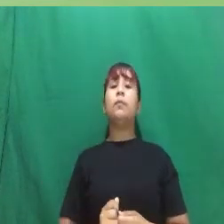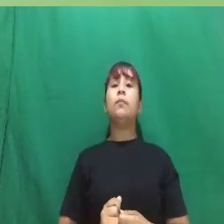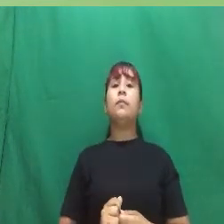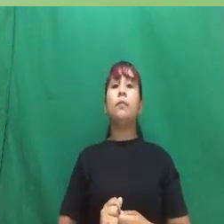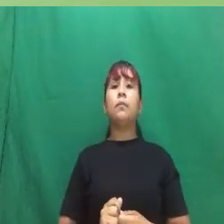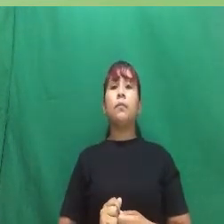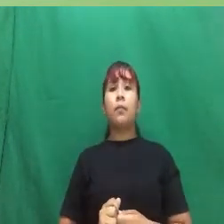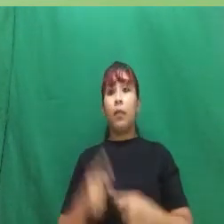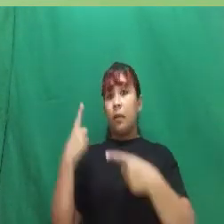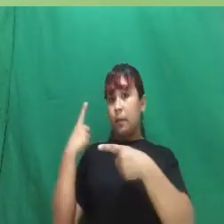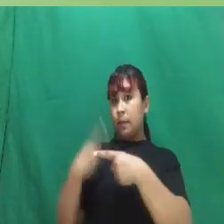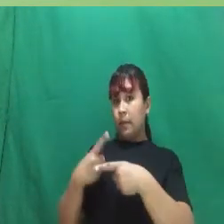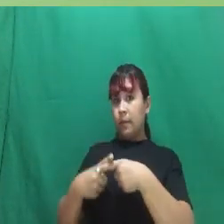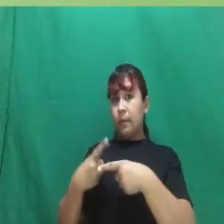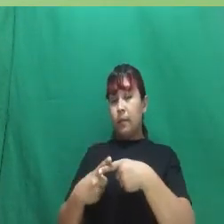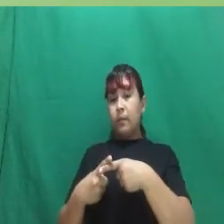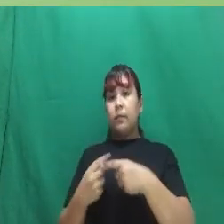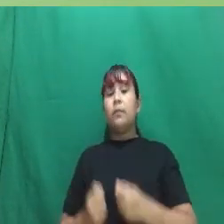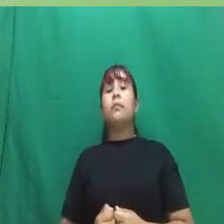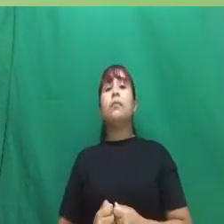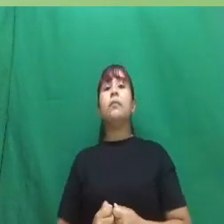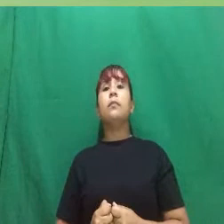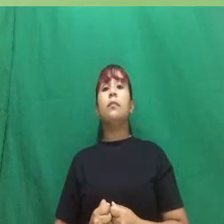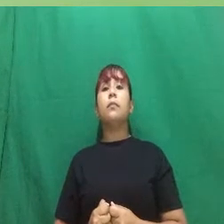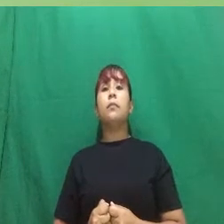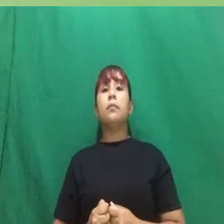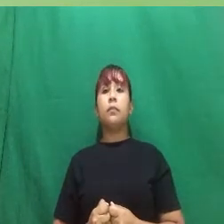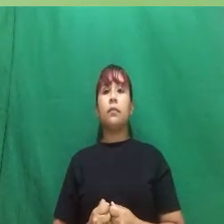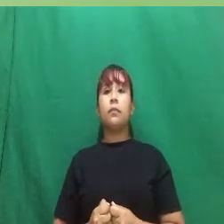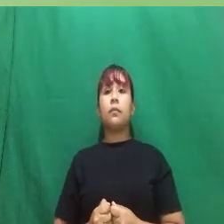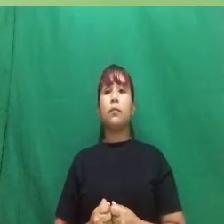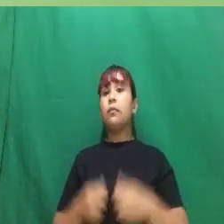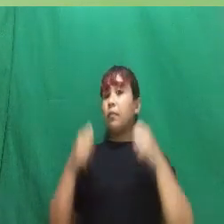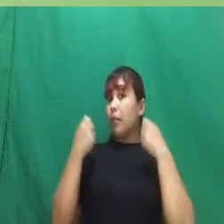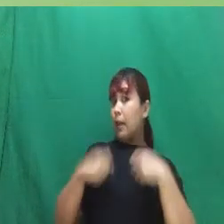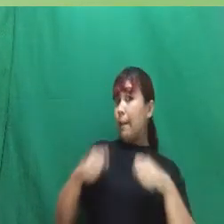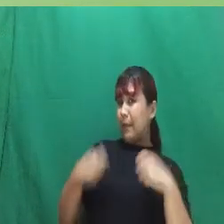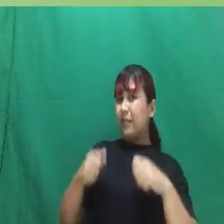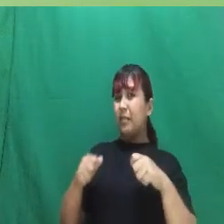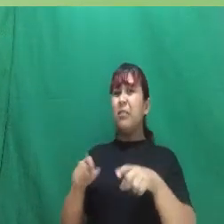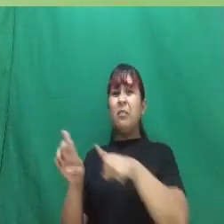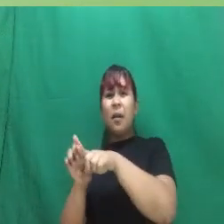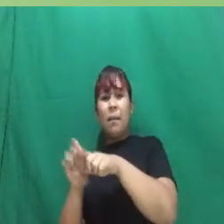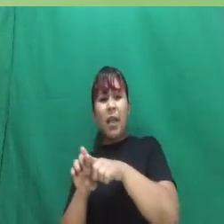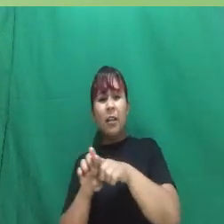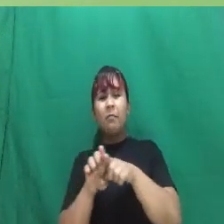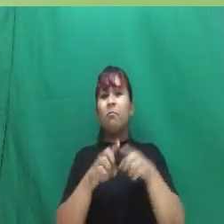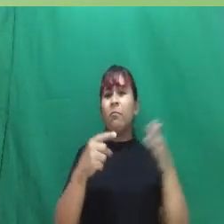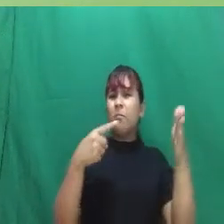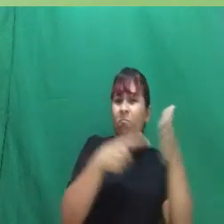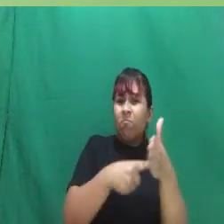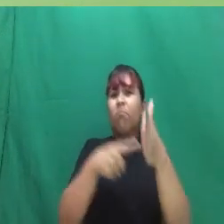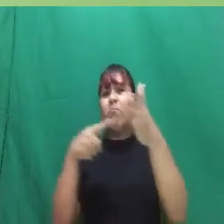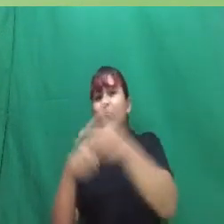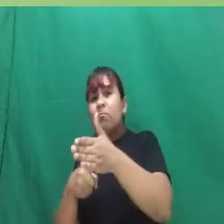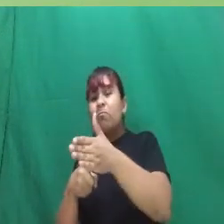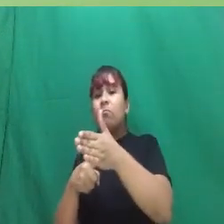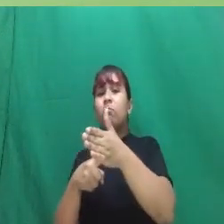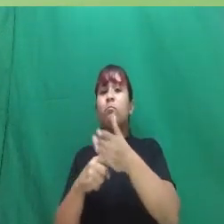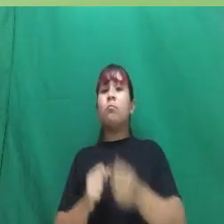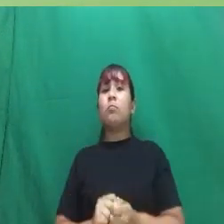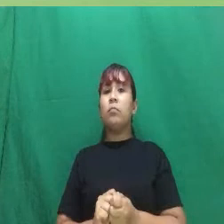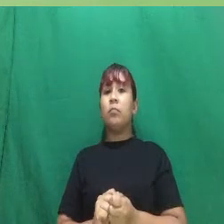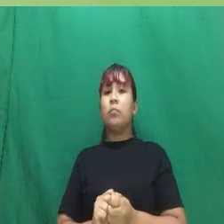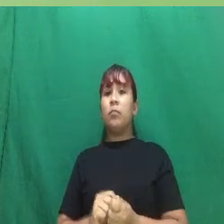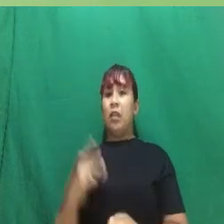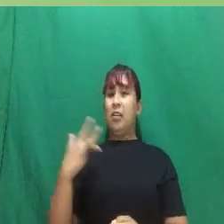atualmente, dentro do recorte da Covid-19. Existem dados sobre isso. E essa luta antirracista precisa dizer